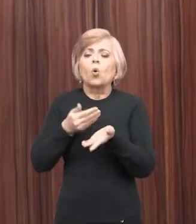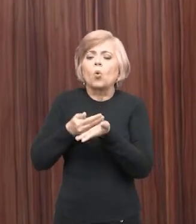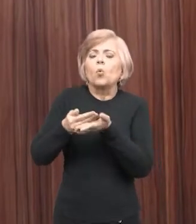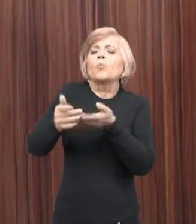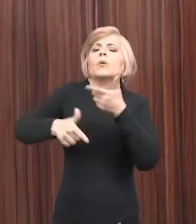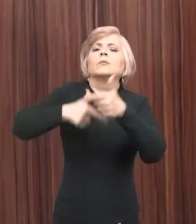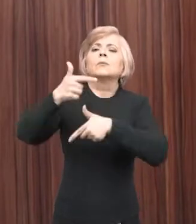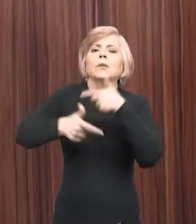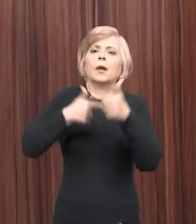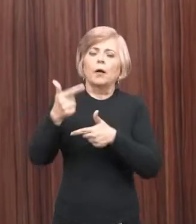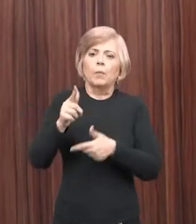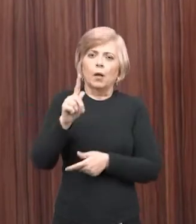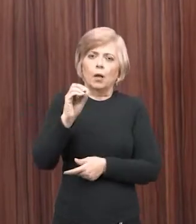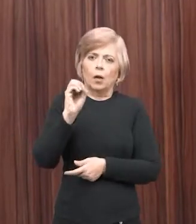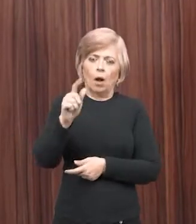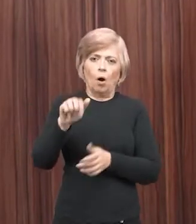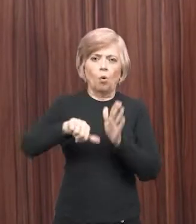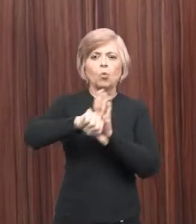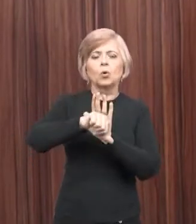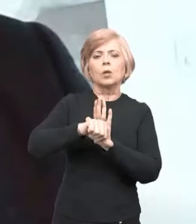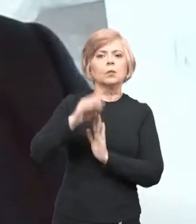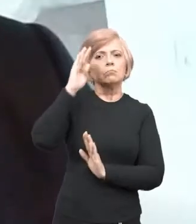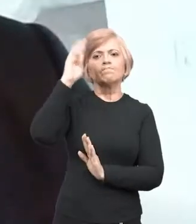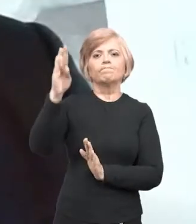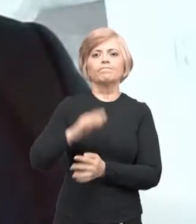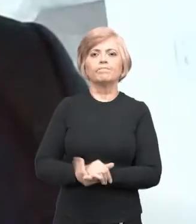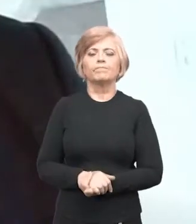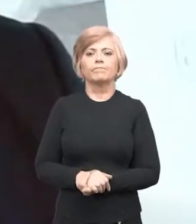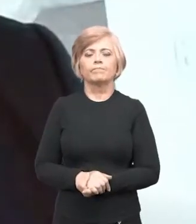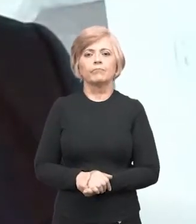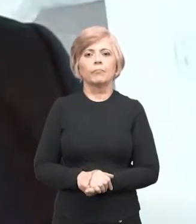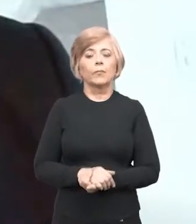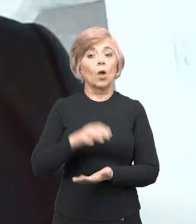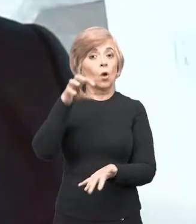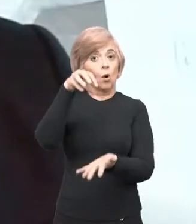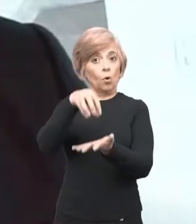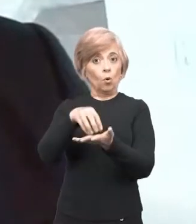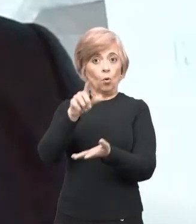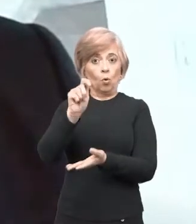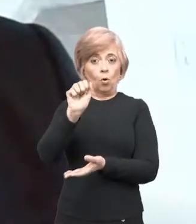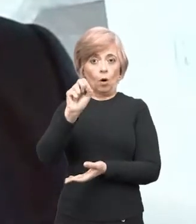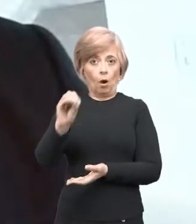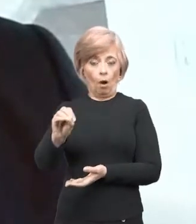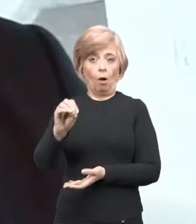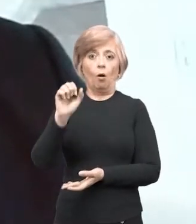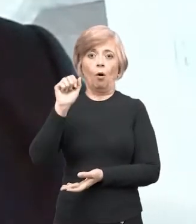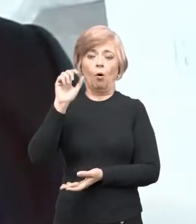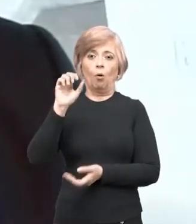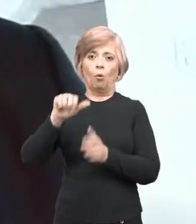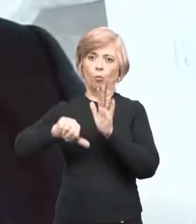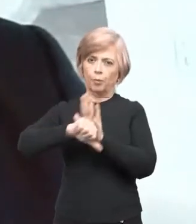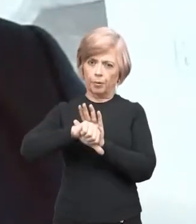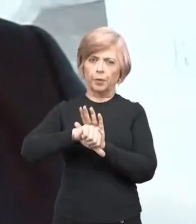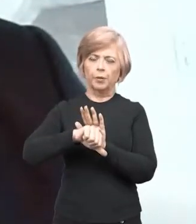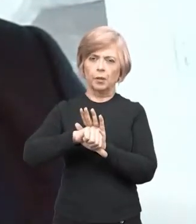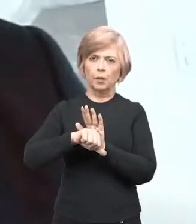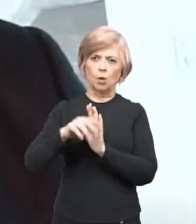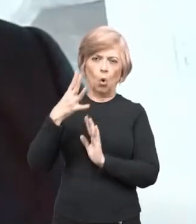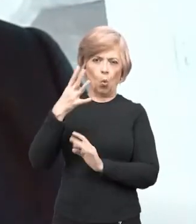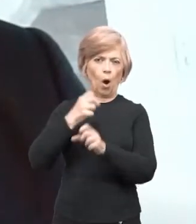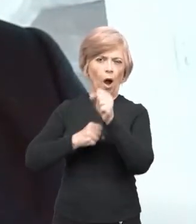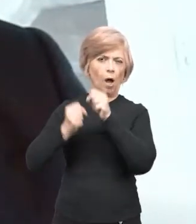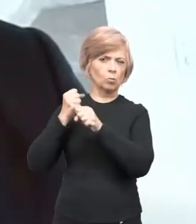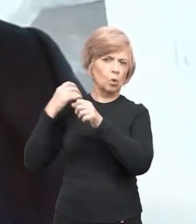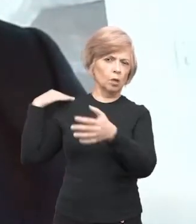do Galcrim, quais são os que o senhor destaca? Bom, o Galcrim, ao longo desses últimos 4 anos,